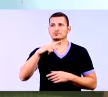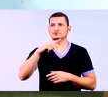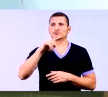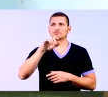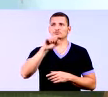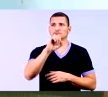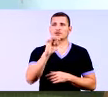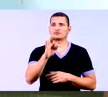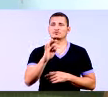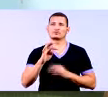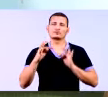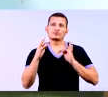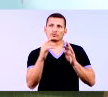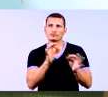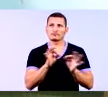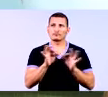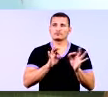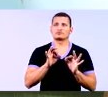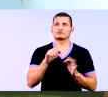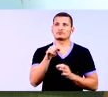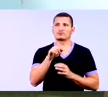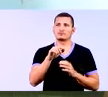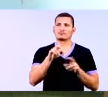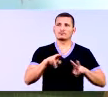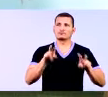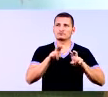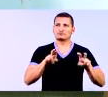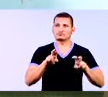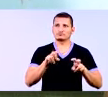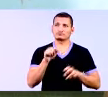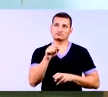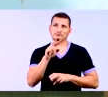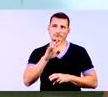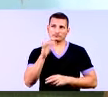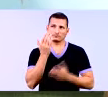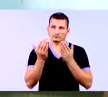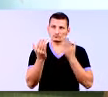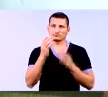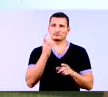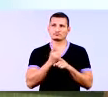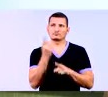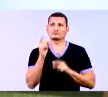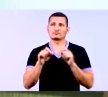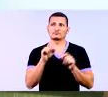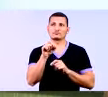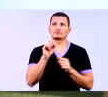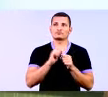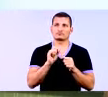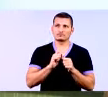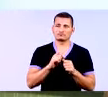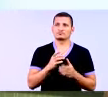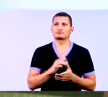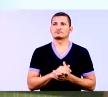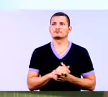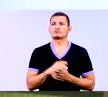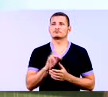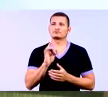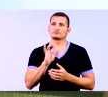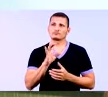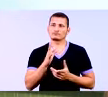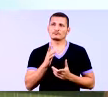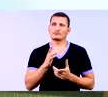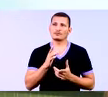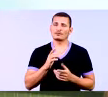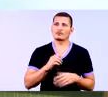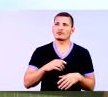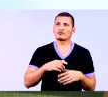as especificações desse Celeron que você tem aí. Aí você vai comparar, você vai descobrir o que você vai ter que fazer de fato, se basta eu aumentar